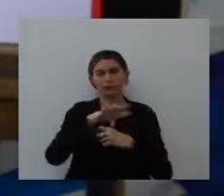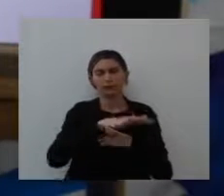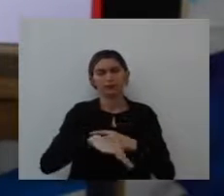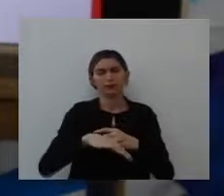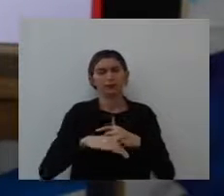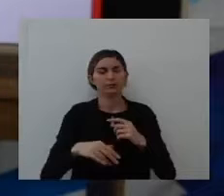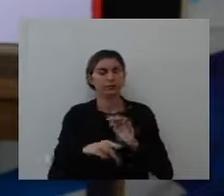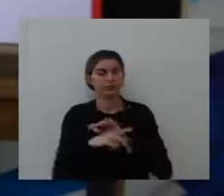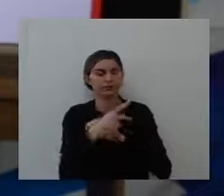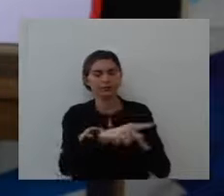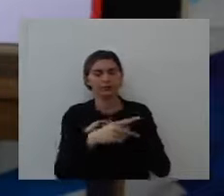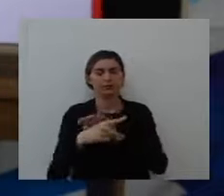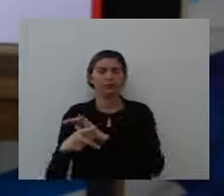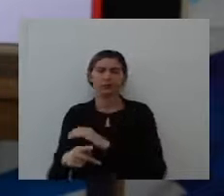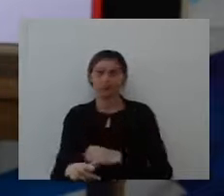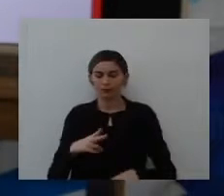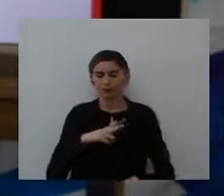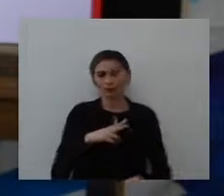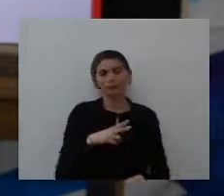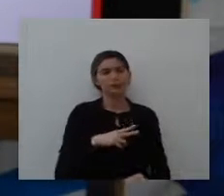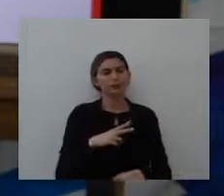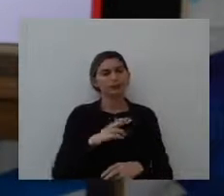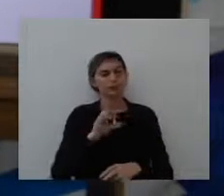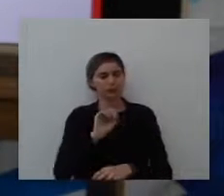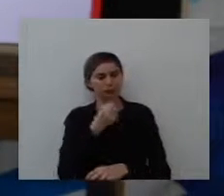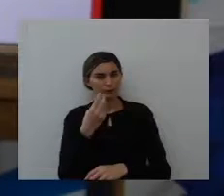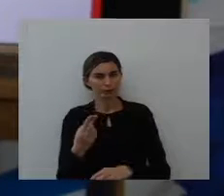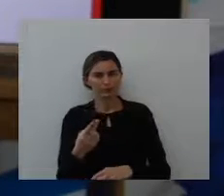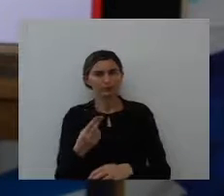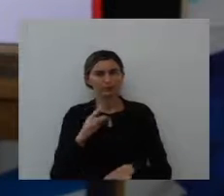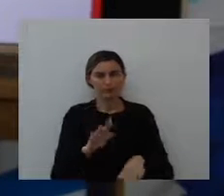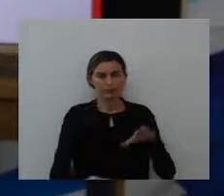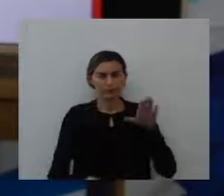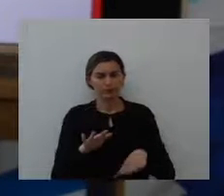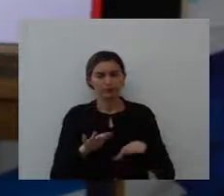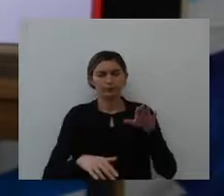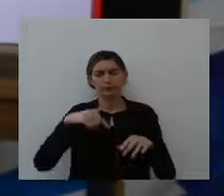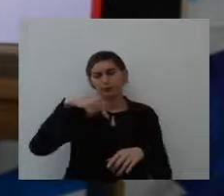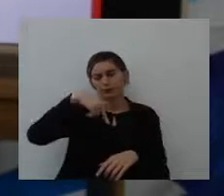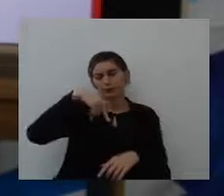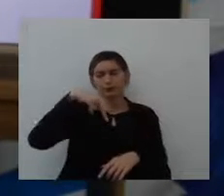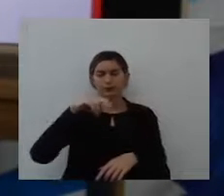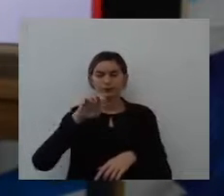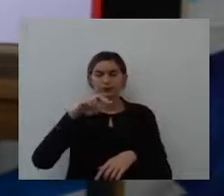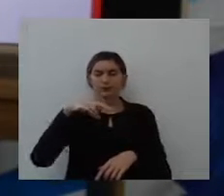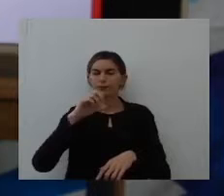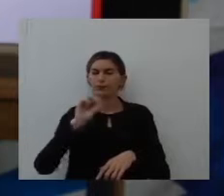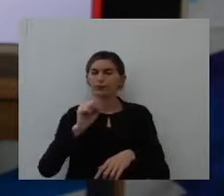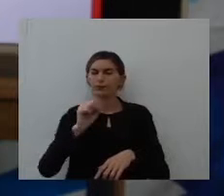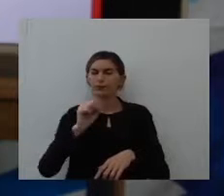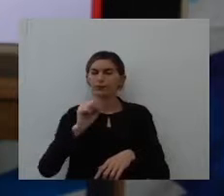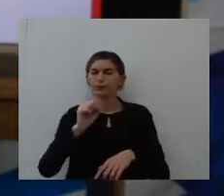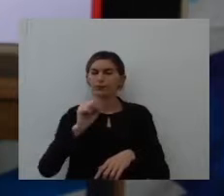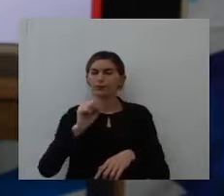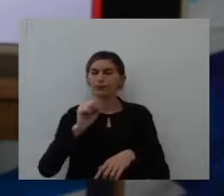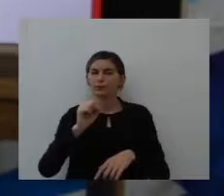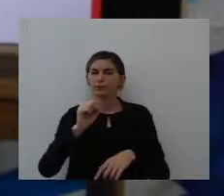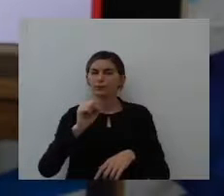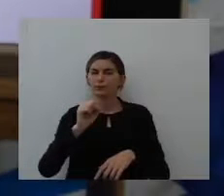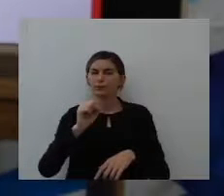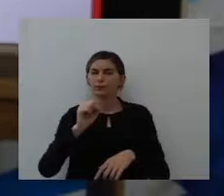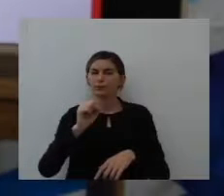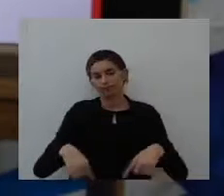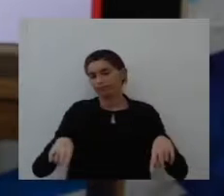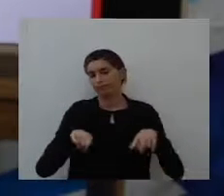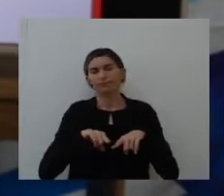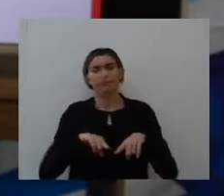a propriedade privada. Ou seja, com a desintegração do genus, infelizmente, o que era